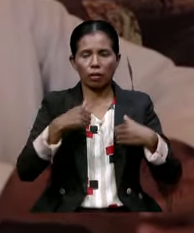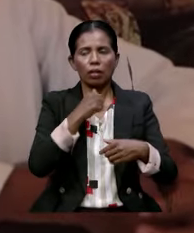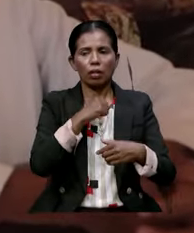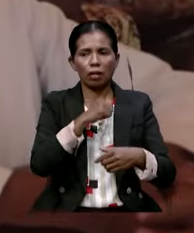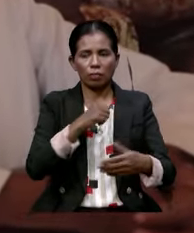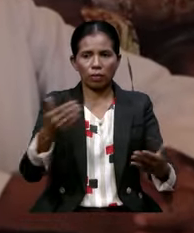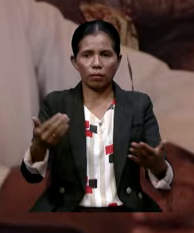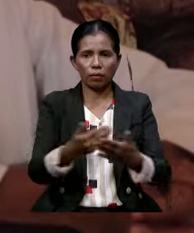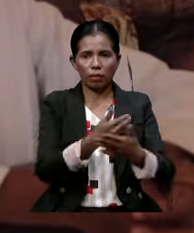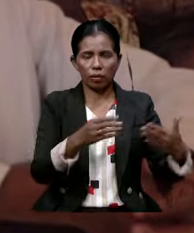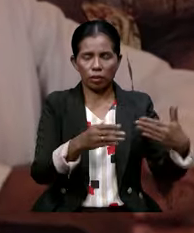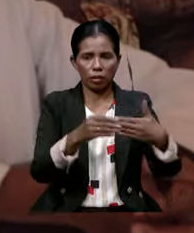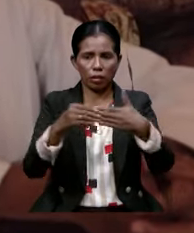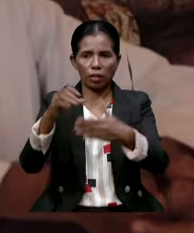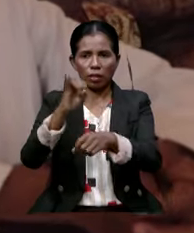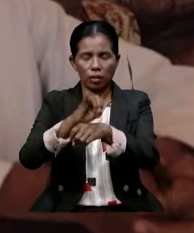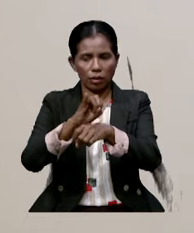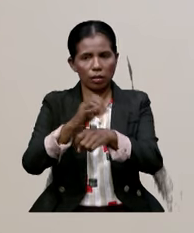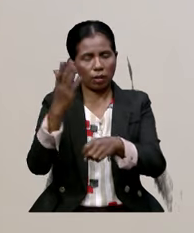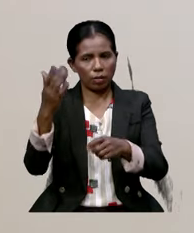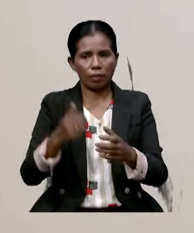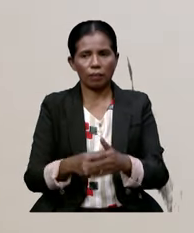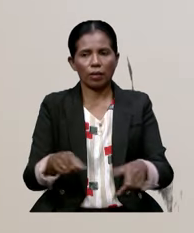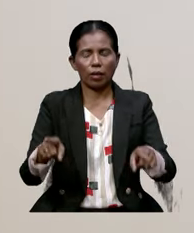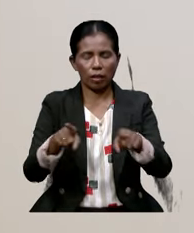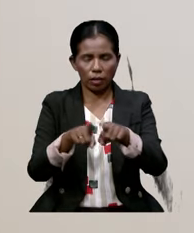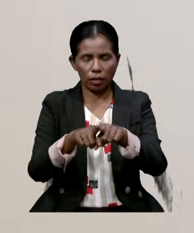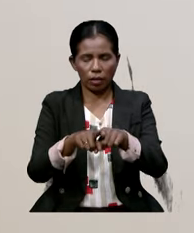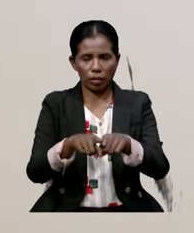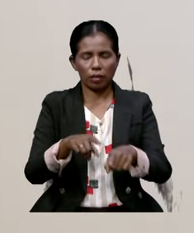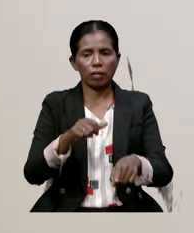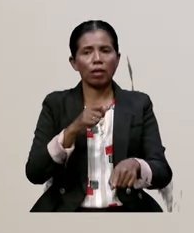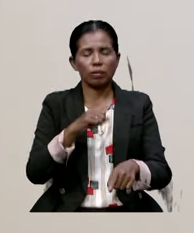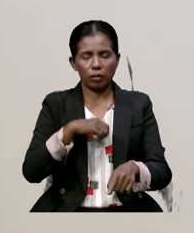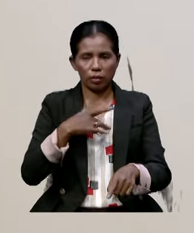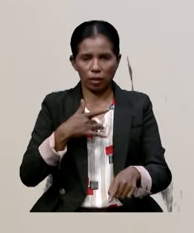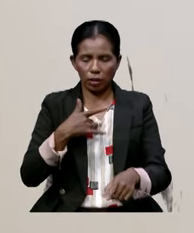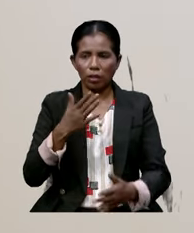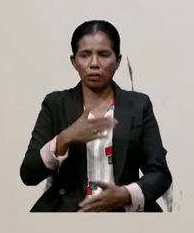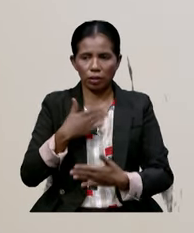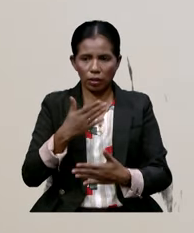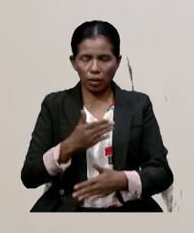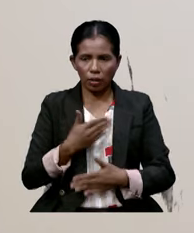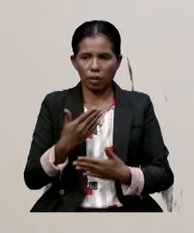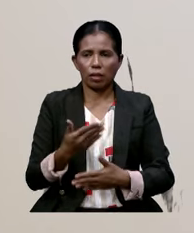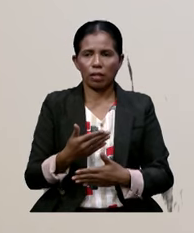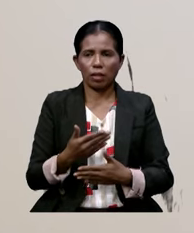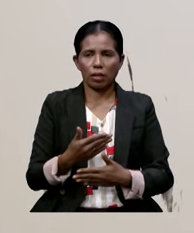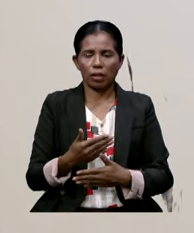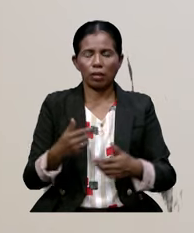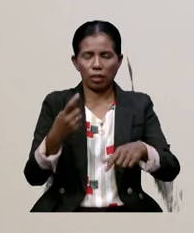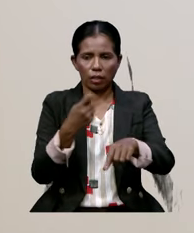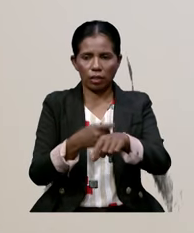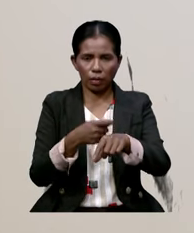o di lidera paroque ne. Mudar sarani ha orgulho kata iha